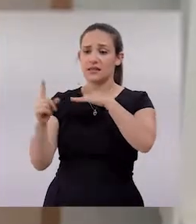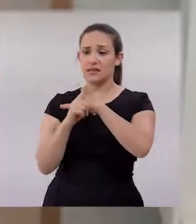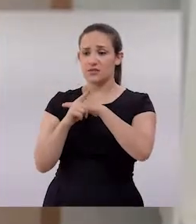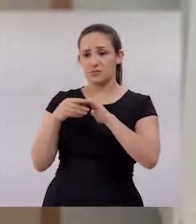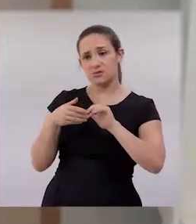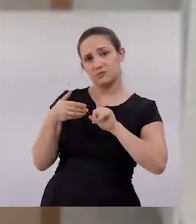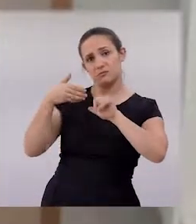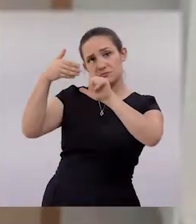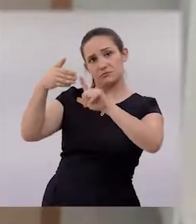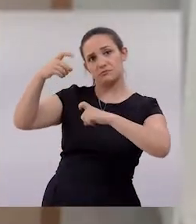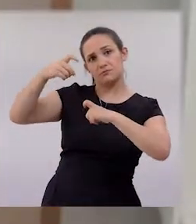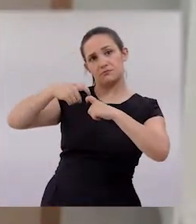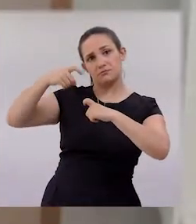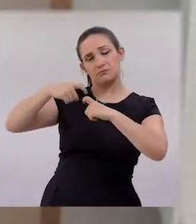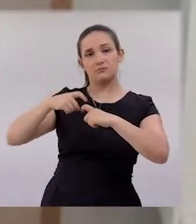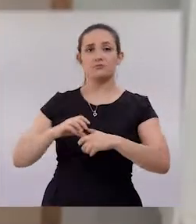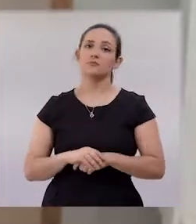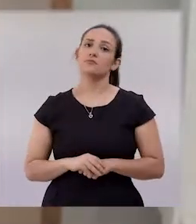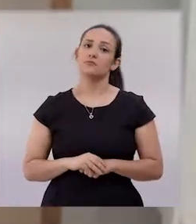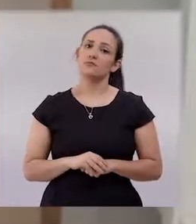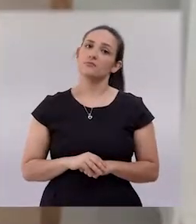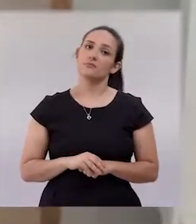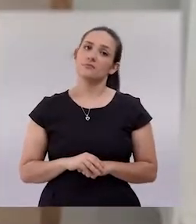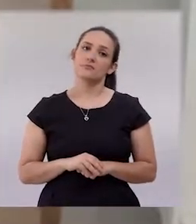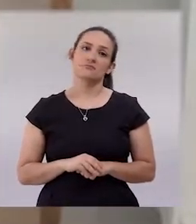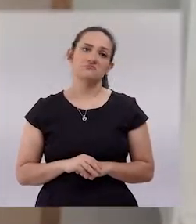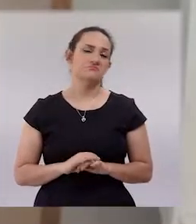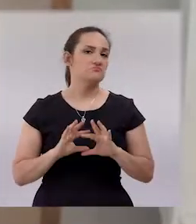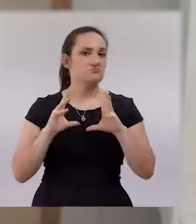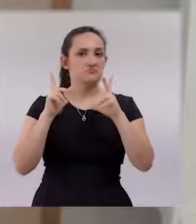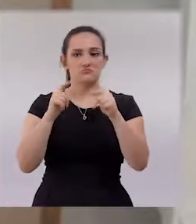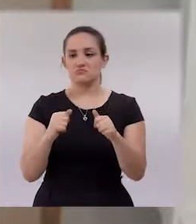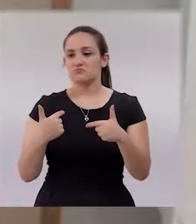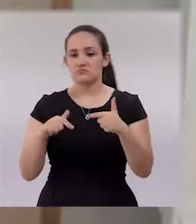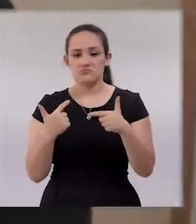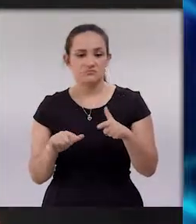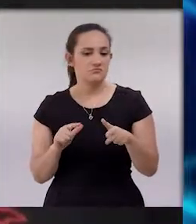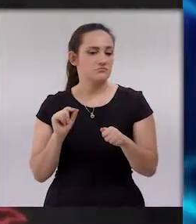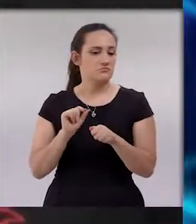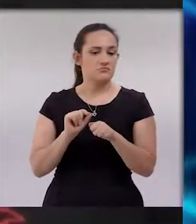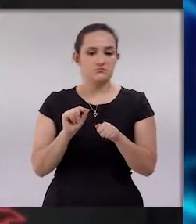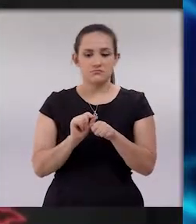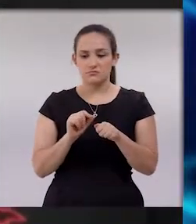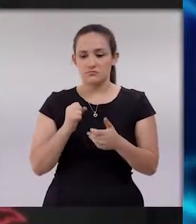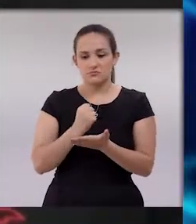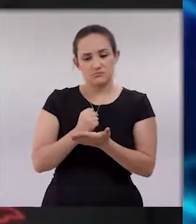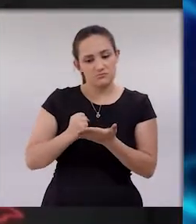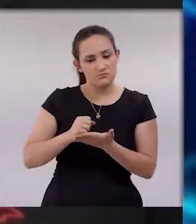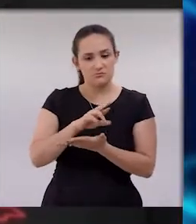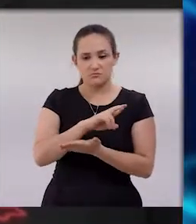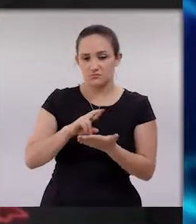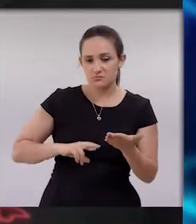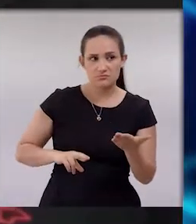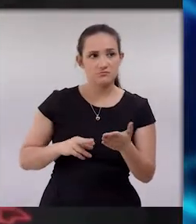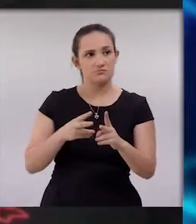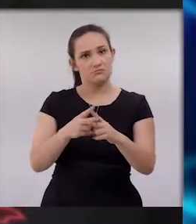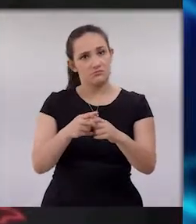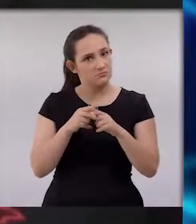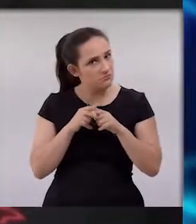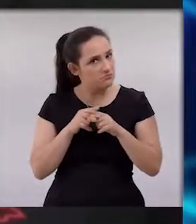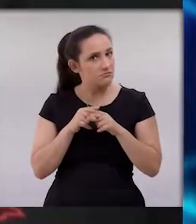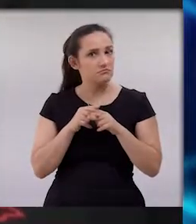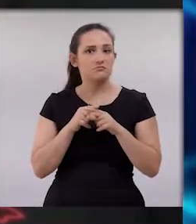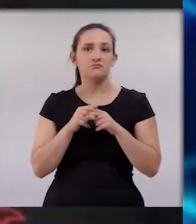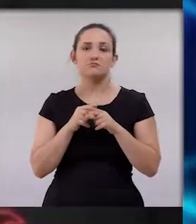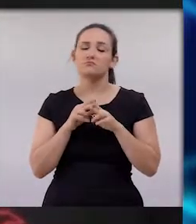das teleconsultas em todo o território nacional, com todas as suas funcionalidades, emissão de documentos eletrônicos,